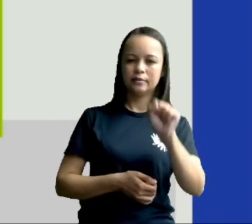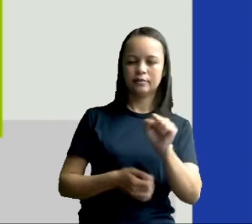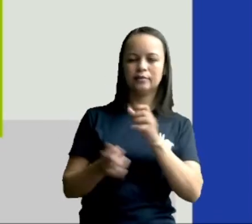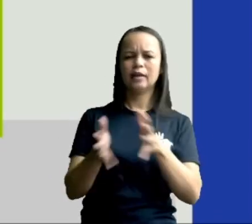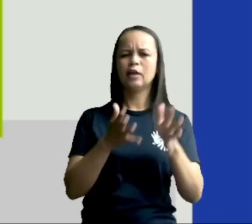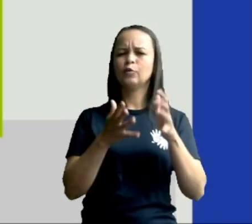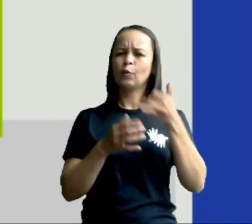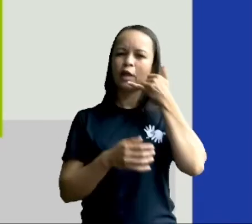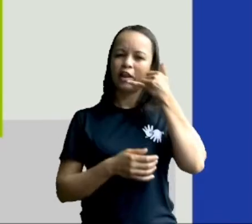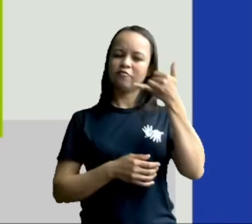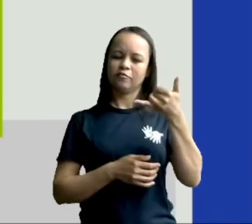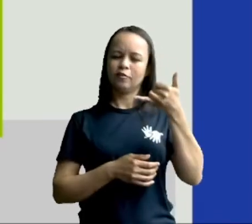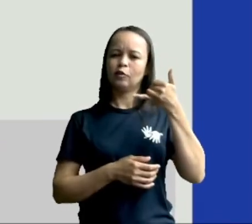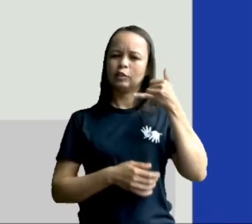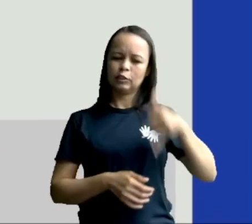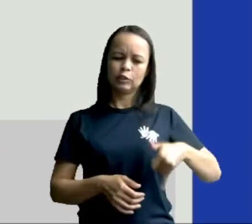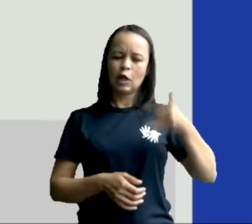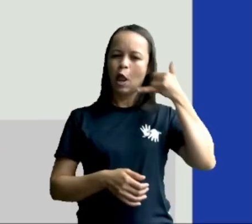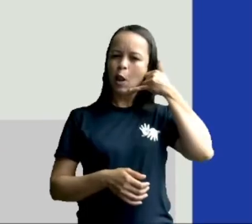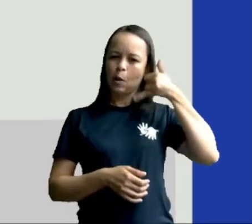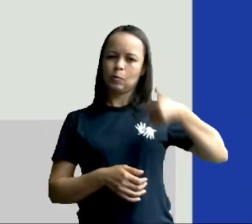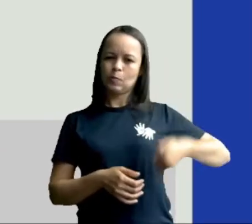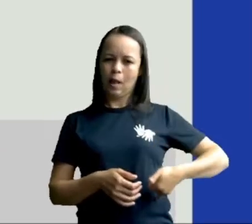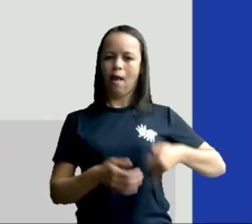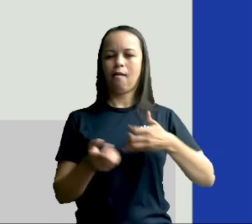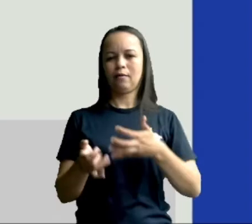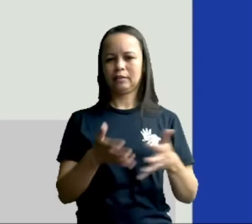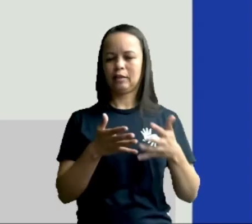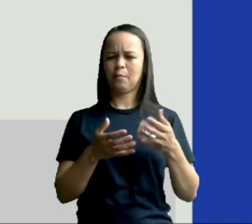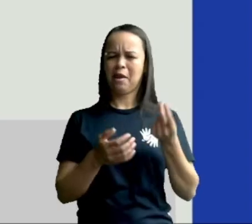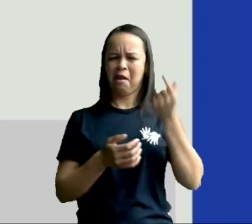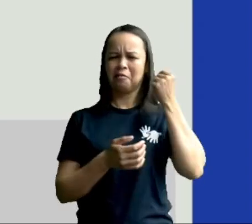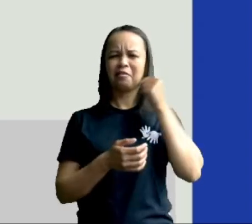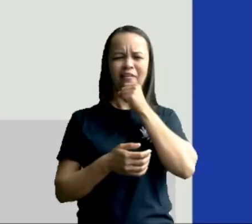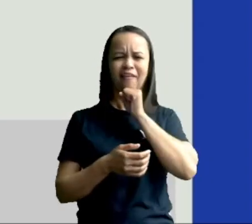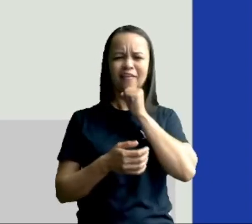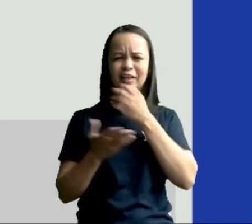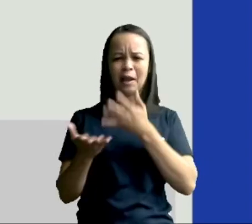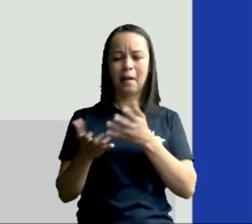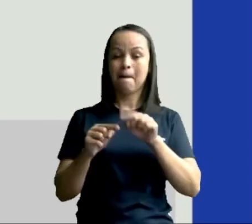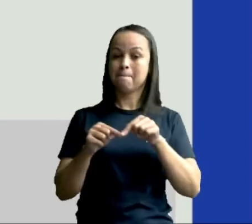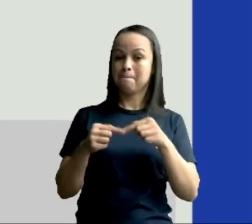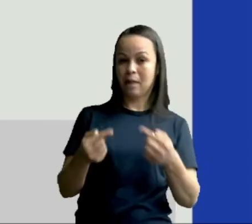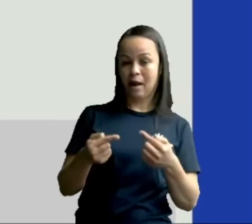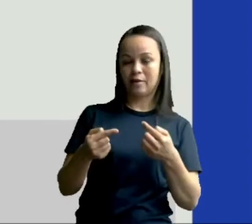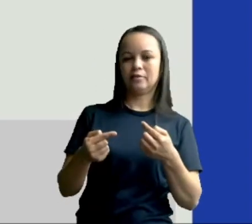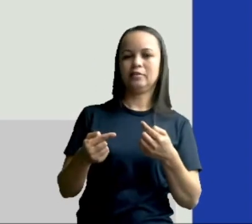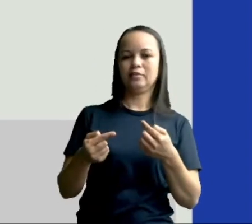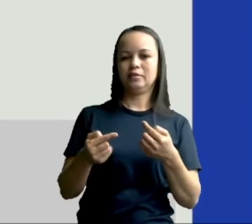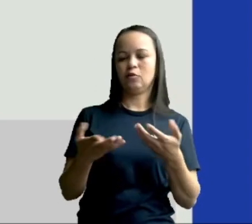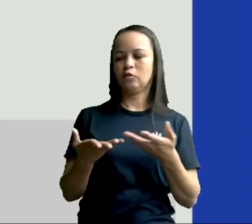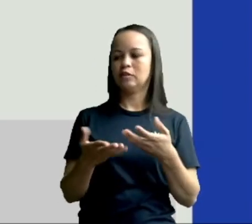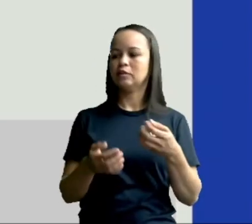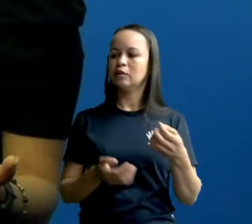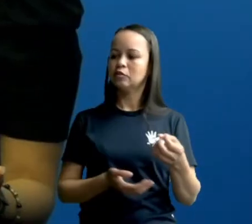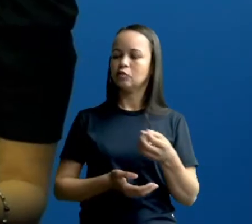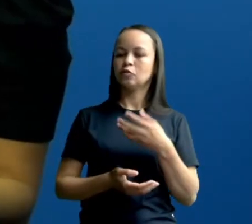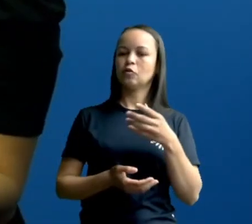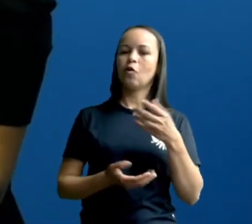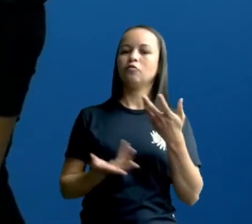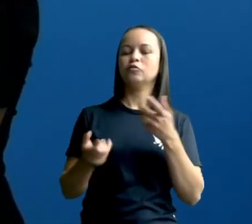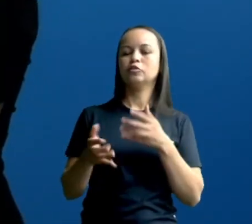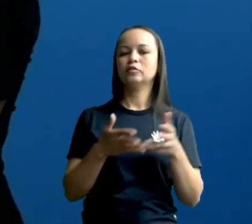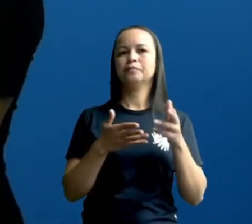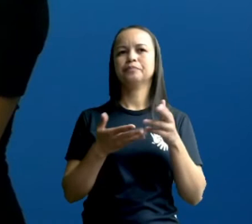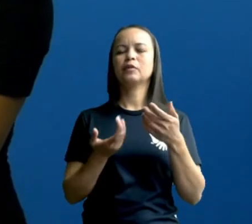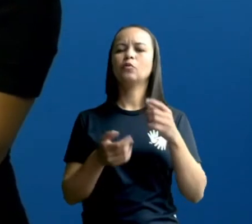os tempos mais. Esse celular ainda aqui tá muito antigo, né? Enfim, mas a gente chegou aos nossos recentes celulares,